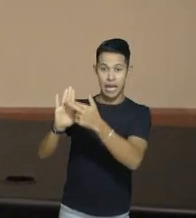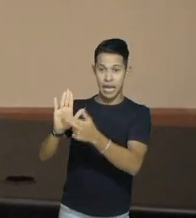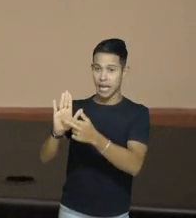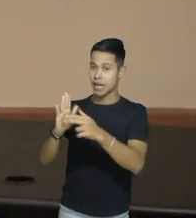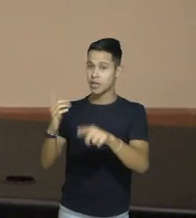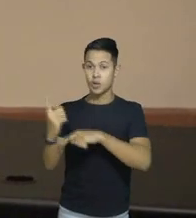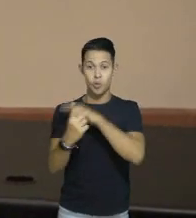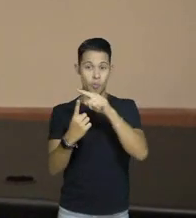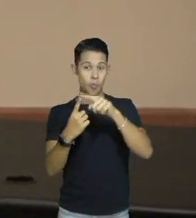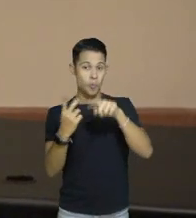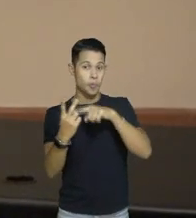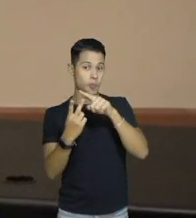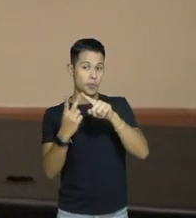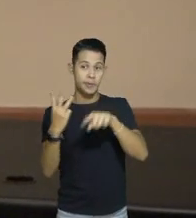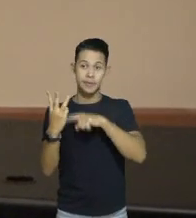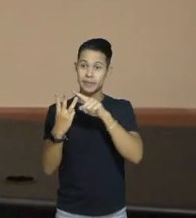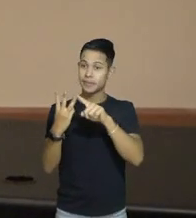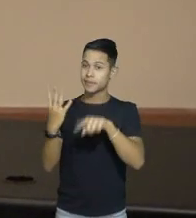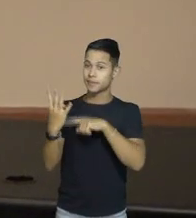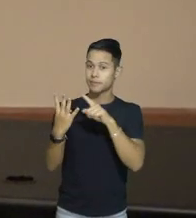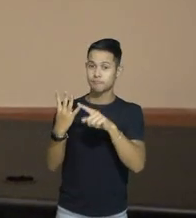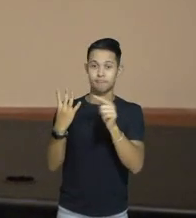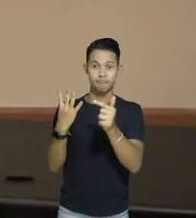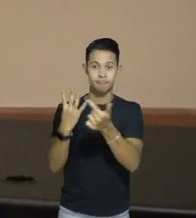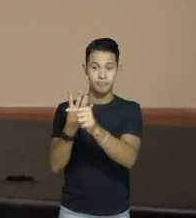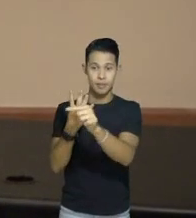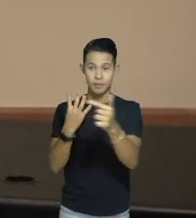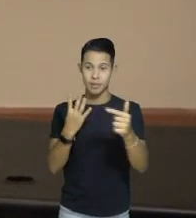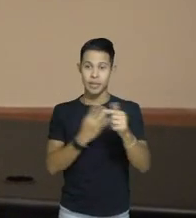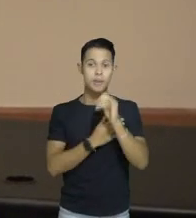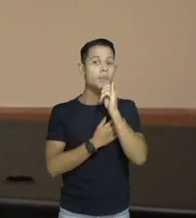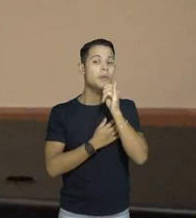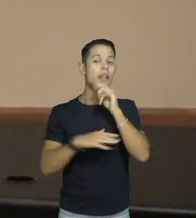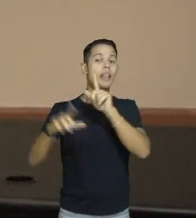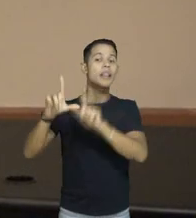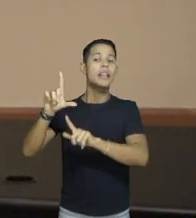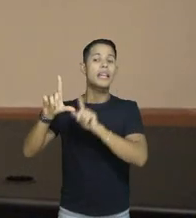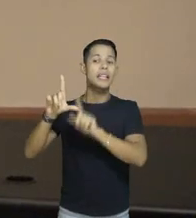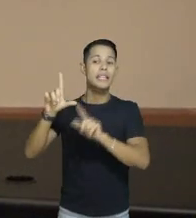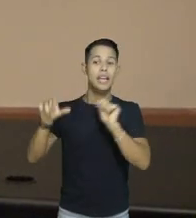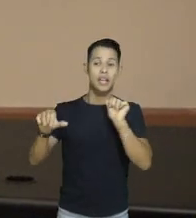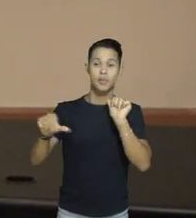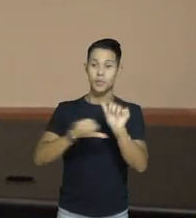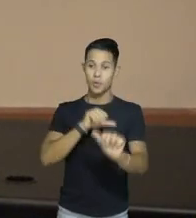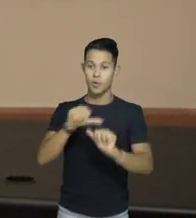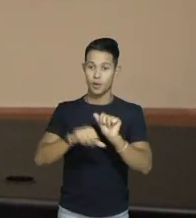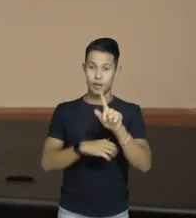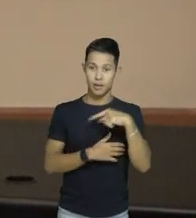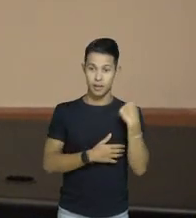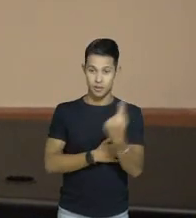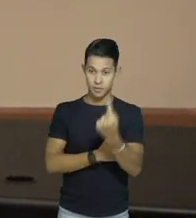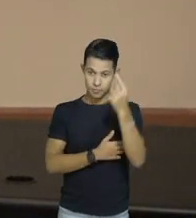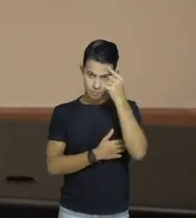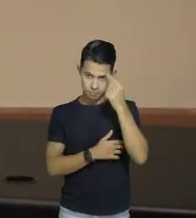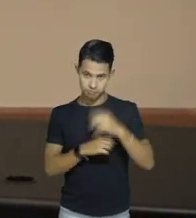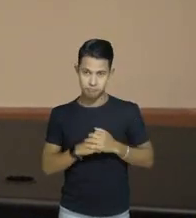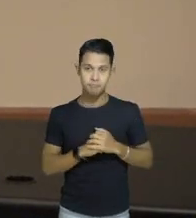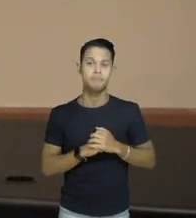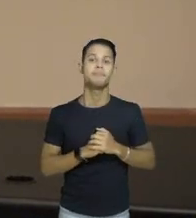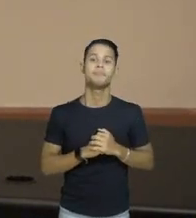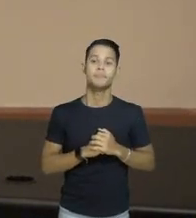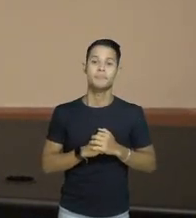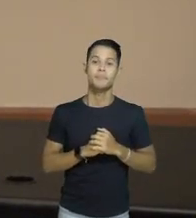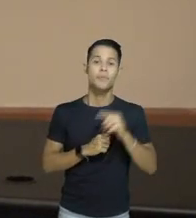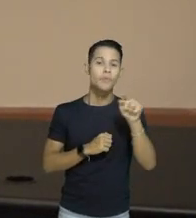Na verdade, por exemplo, a troca de letras, o que a gente pode pensar? Trabalhou-se... Você